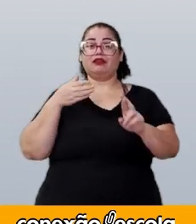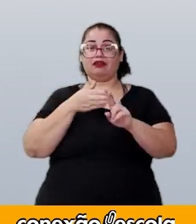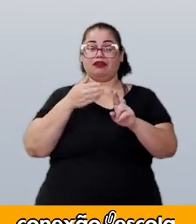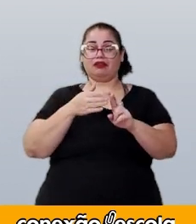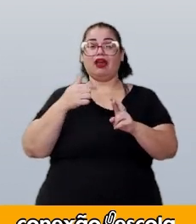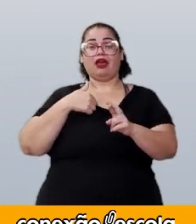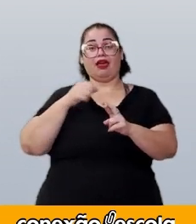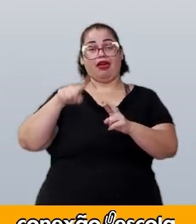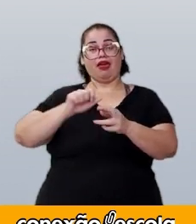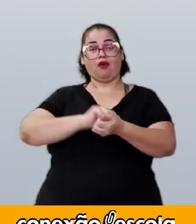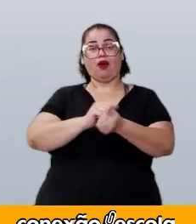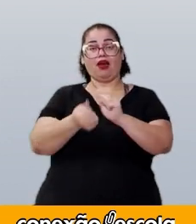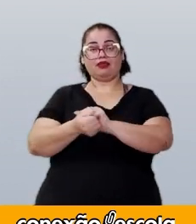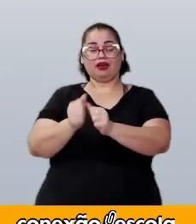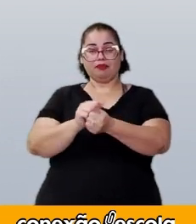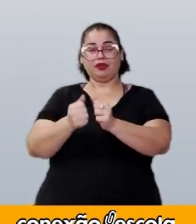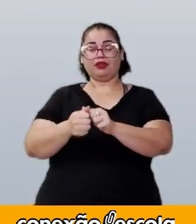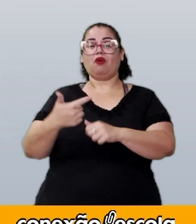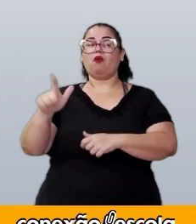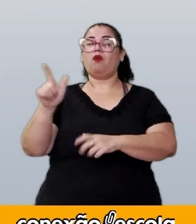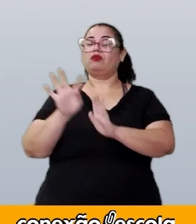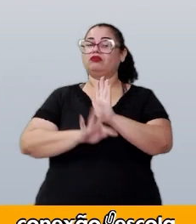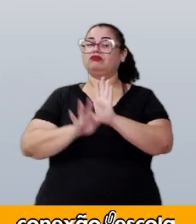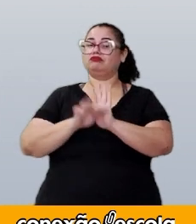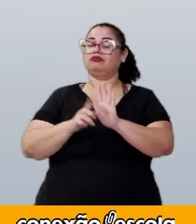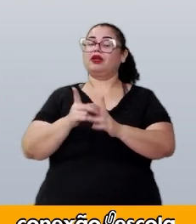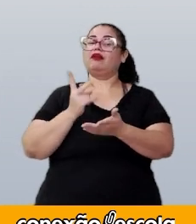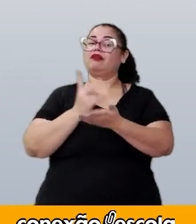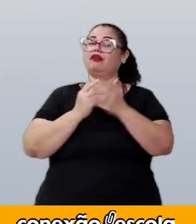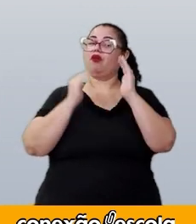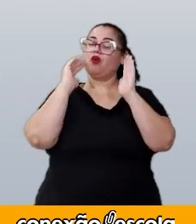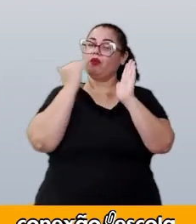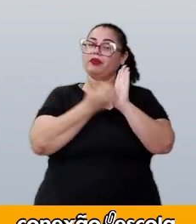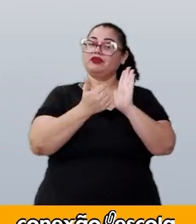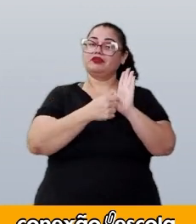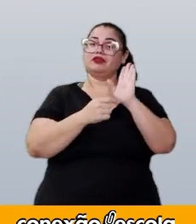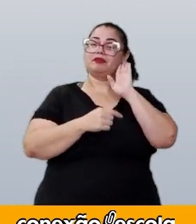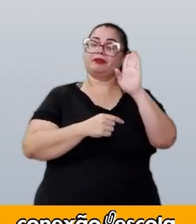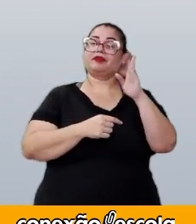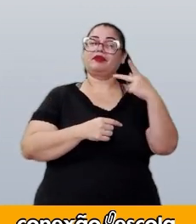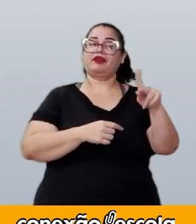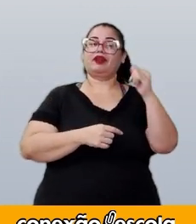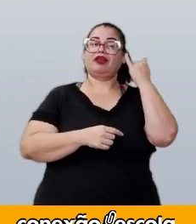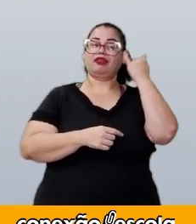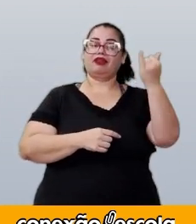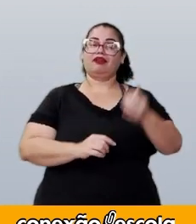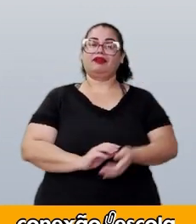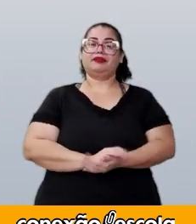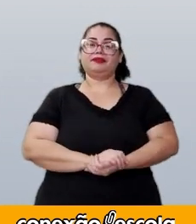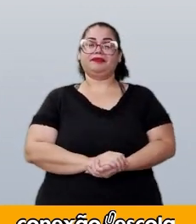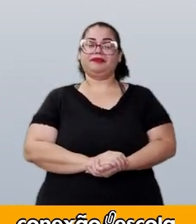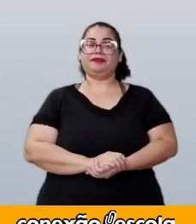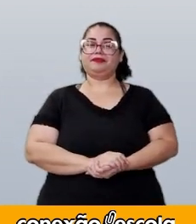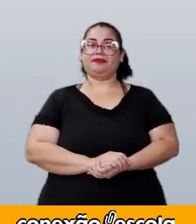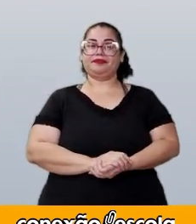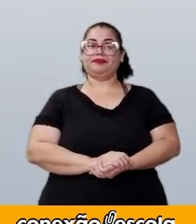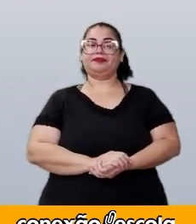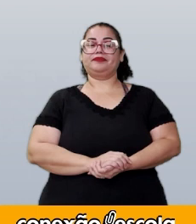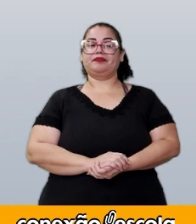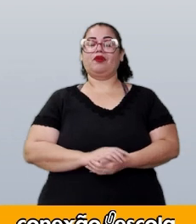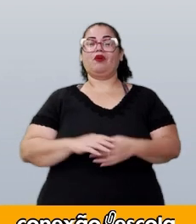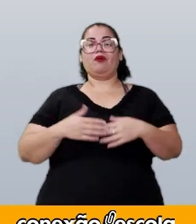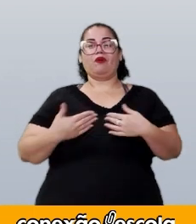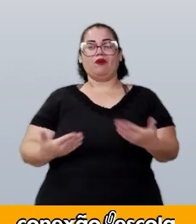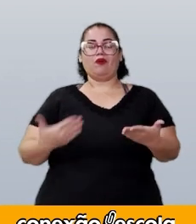outras palavras, mas vou manter a mesma ideia. Então vamos ao texto de Casimiro de Abreu. Oh,